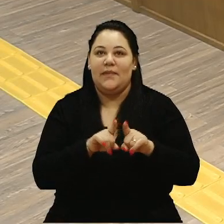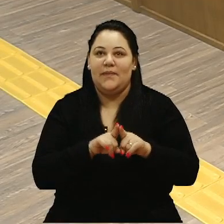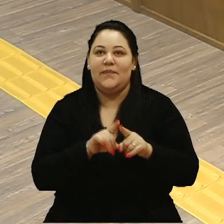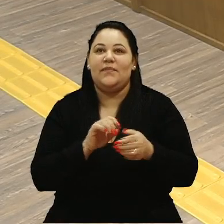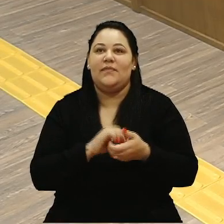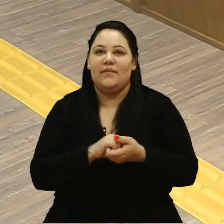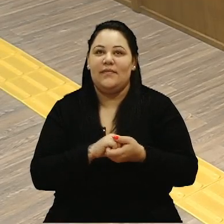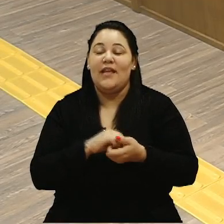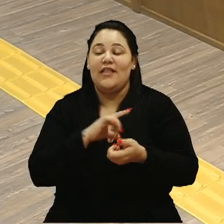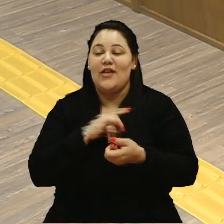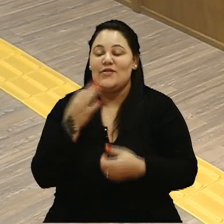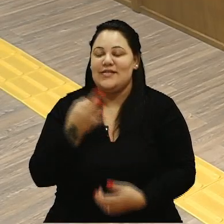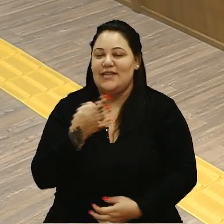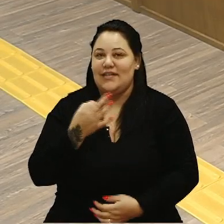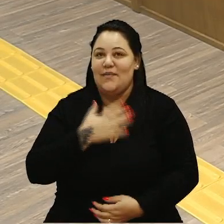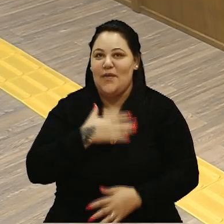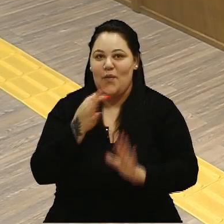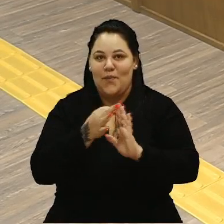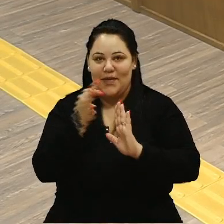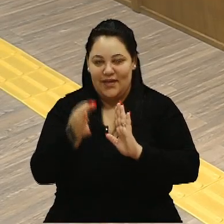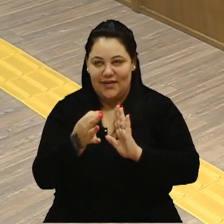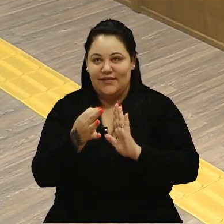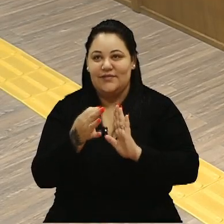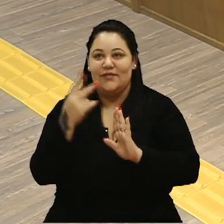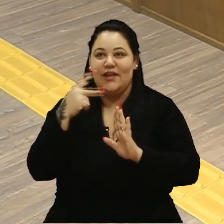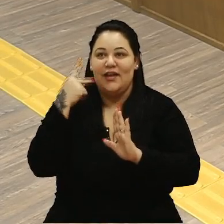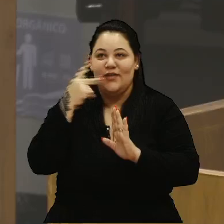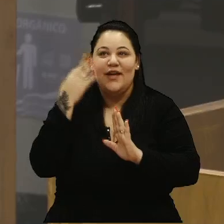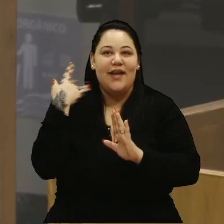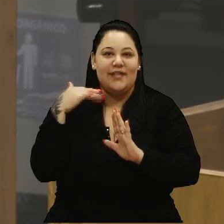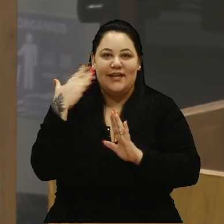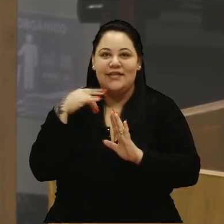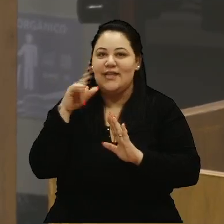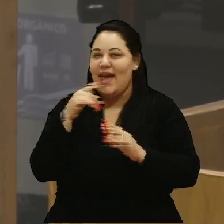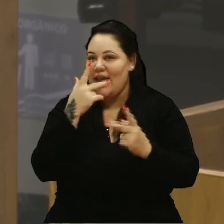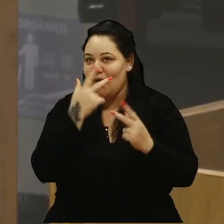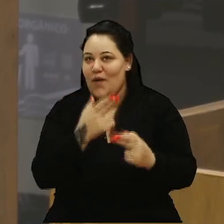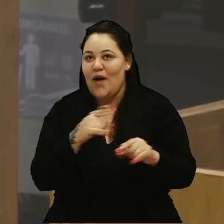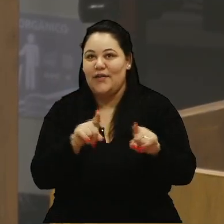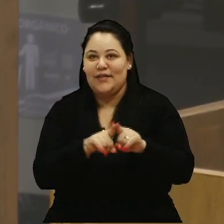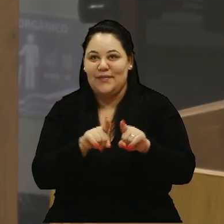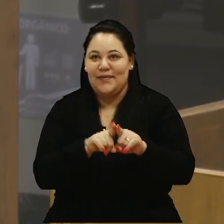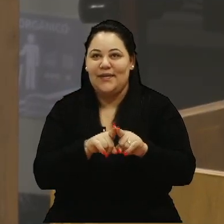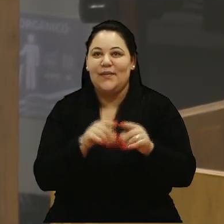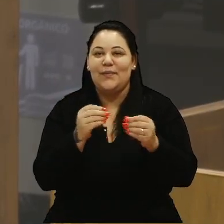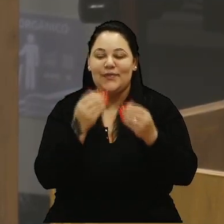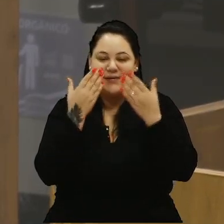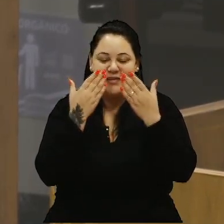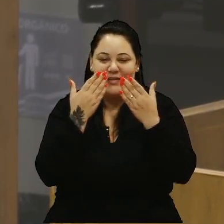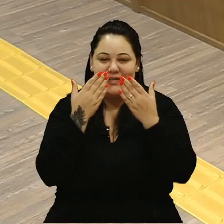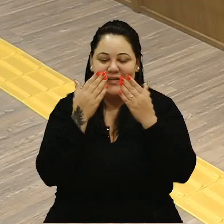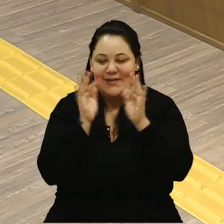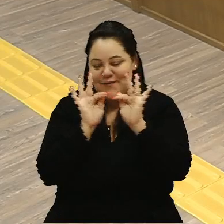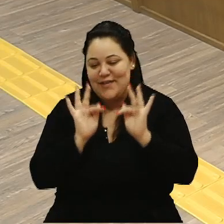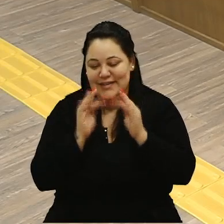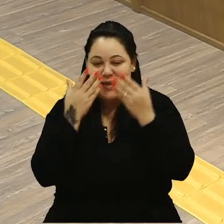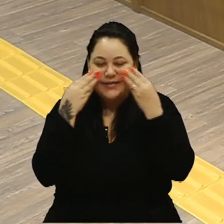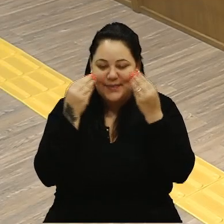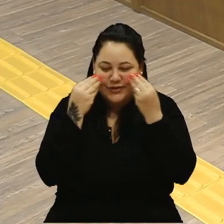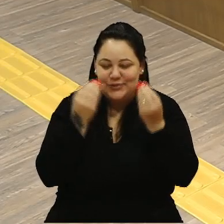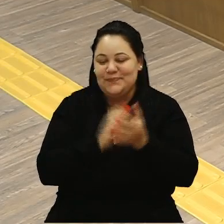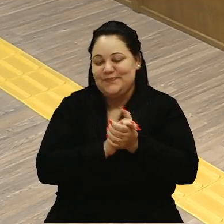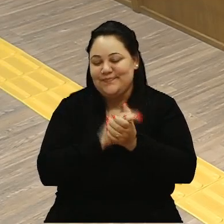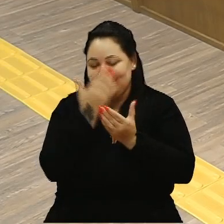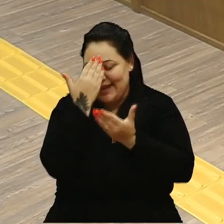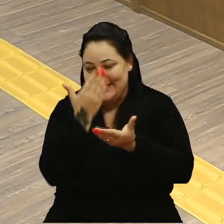certeza que a minha posição e a posição da vereadora Andressa quanto o senhor também são de muita simpatia, de imediato. Vereador Libardi, meus cumprimentos